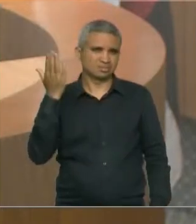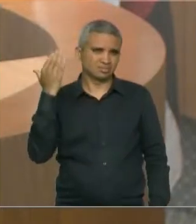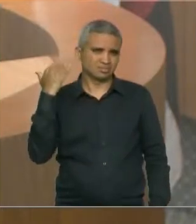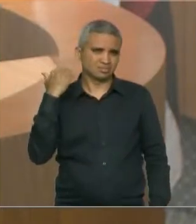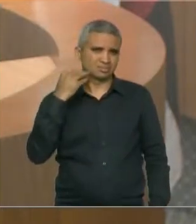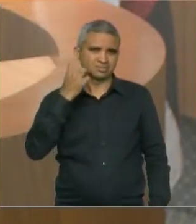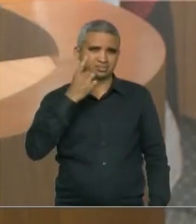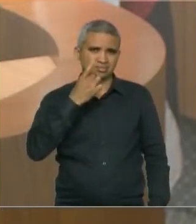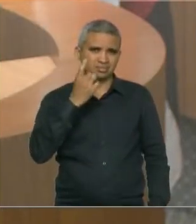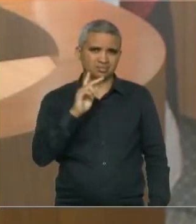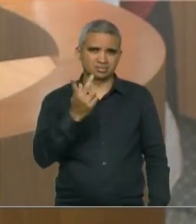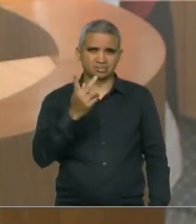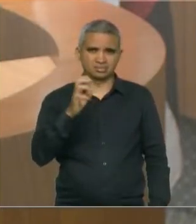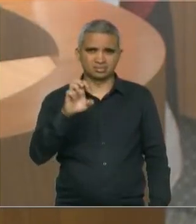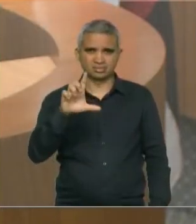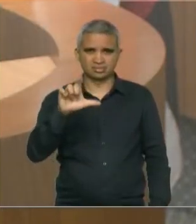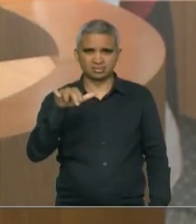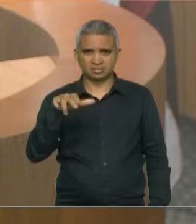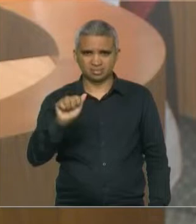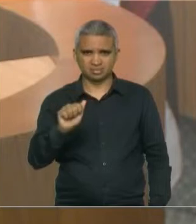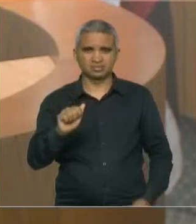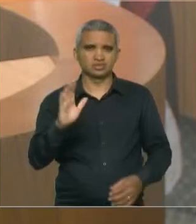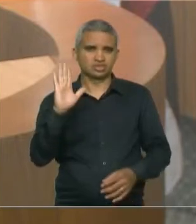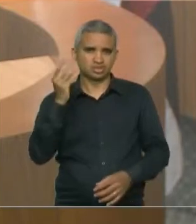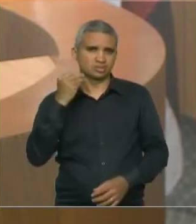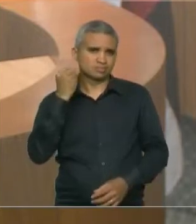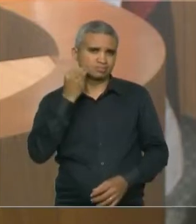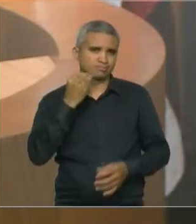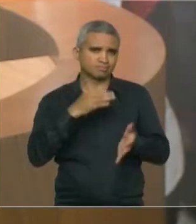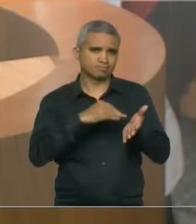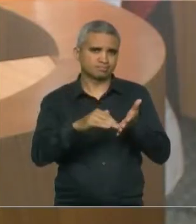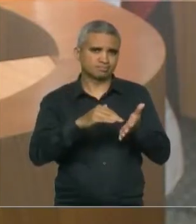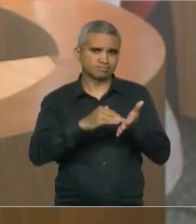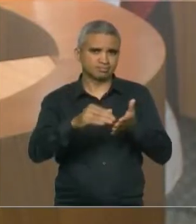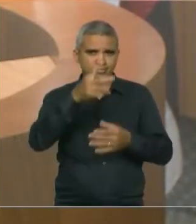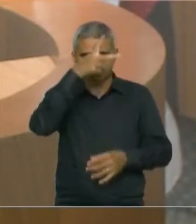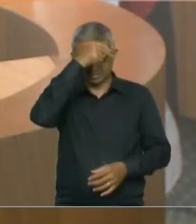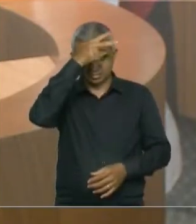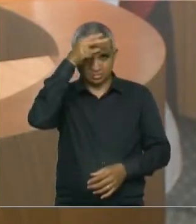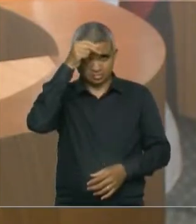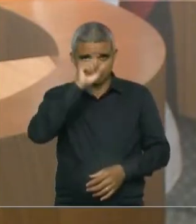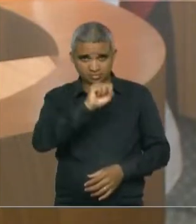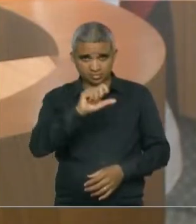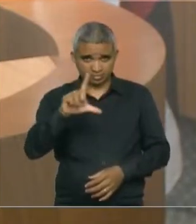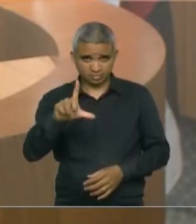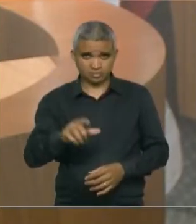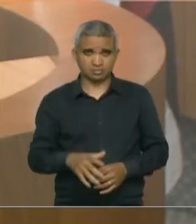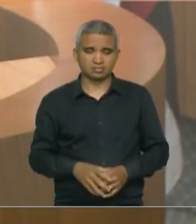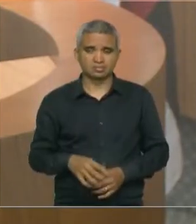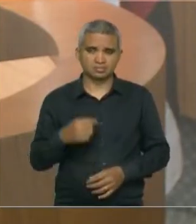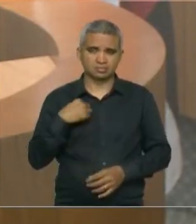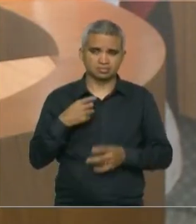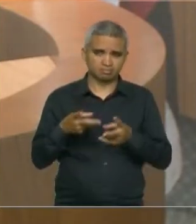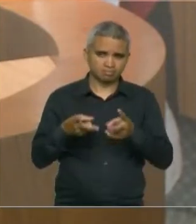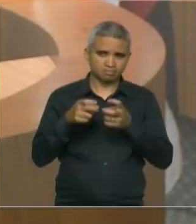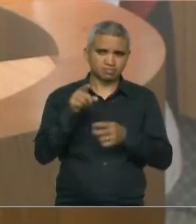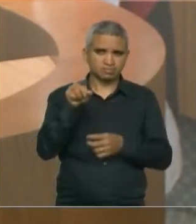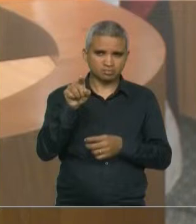experiência que pode ajudar e muito na construção desse consórcio, desses